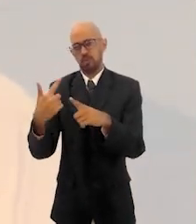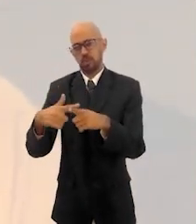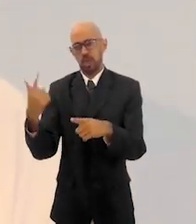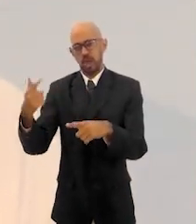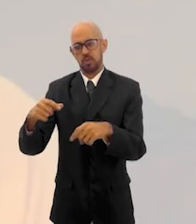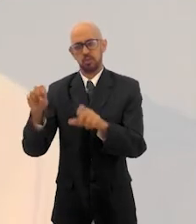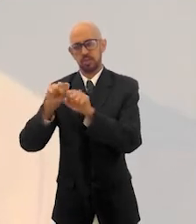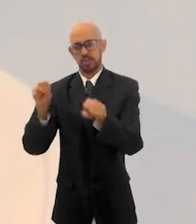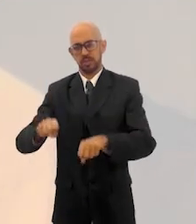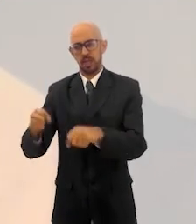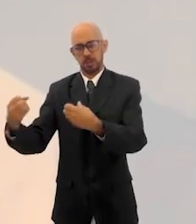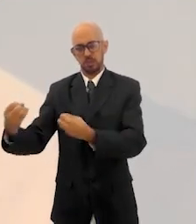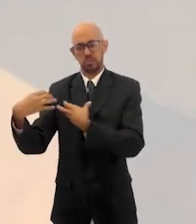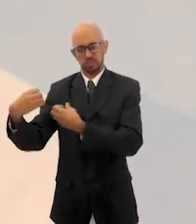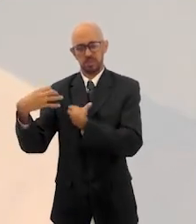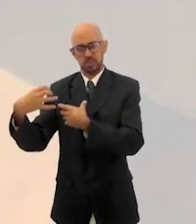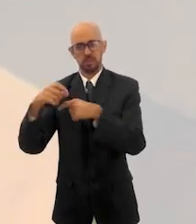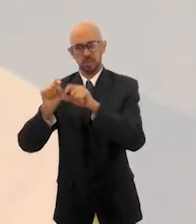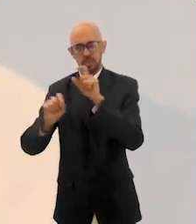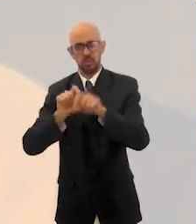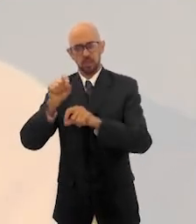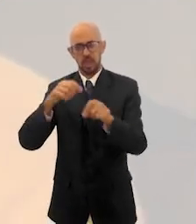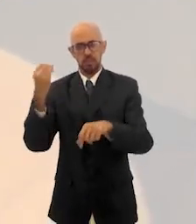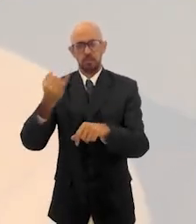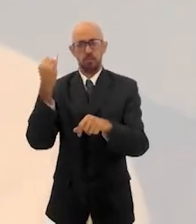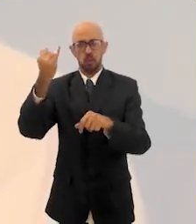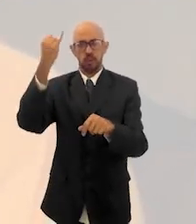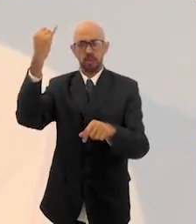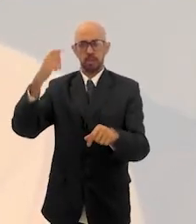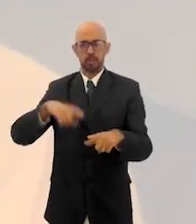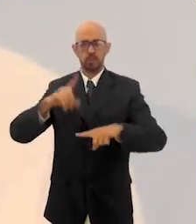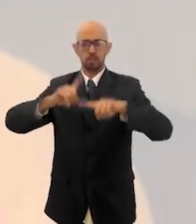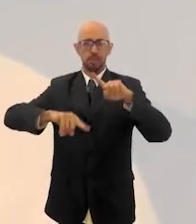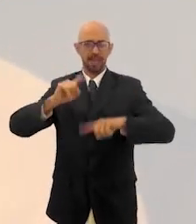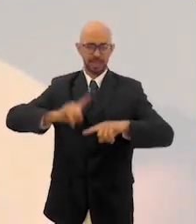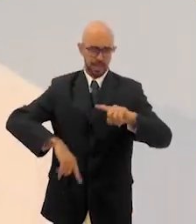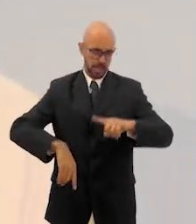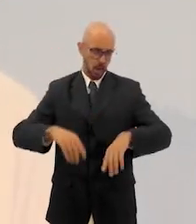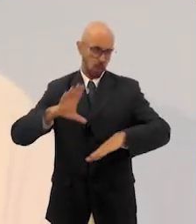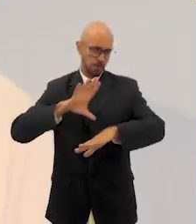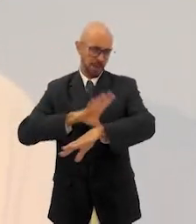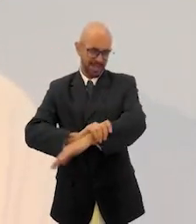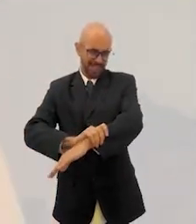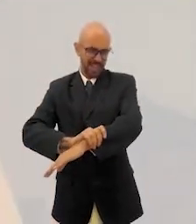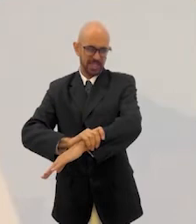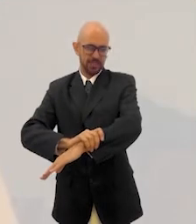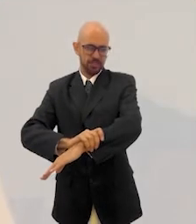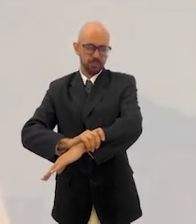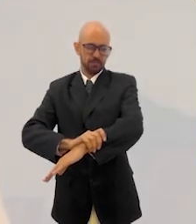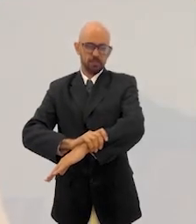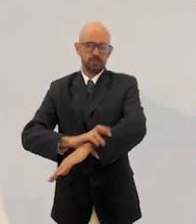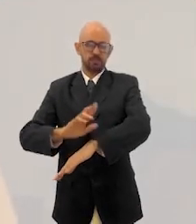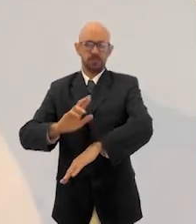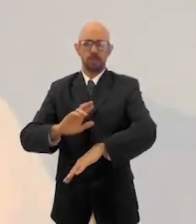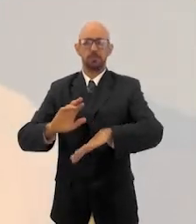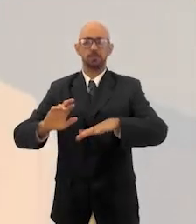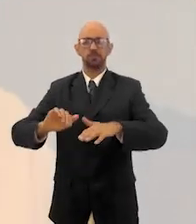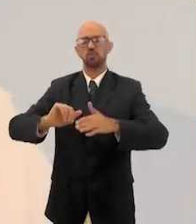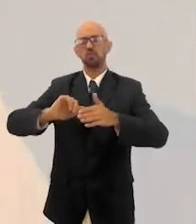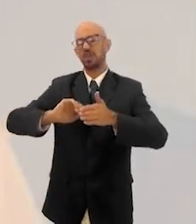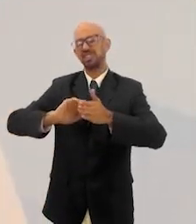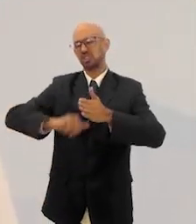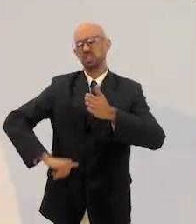num sistema dizendo para a gente que a importância, o peso do material, da matéria, né? Não que ela,